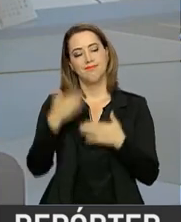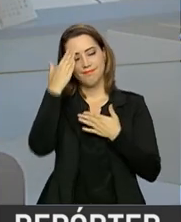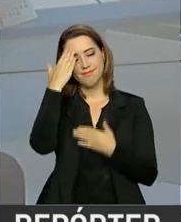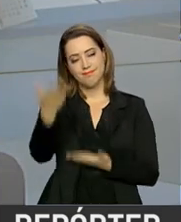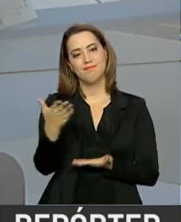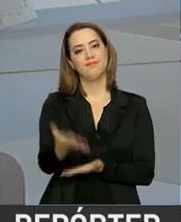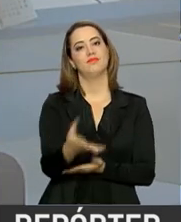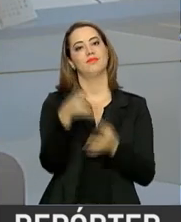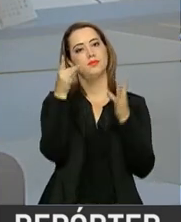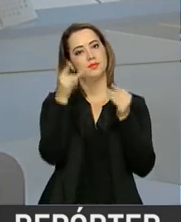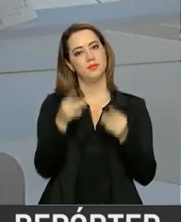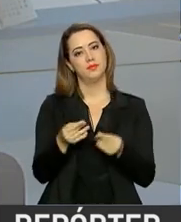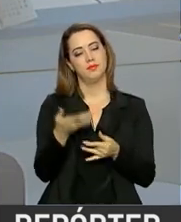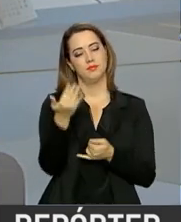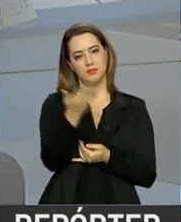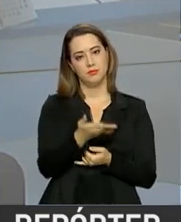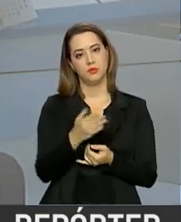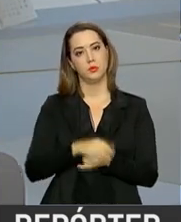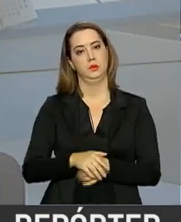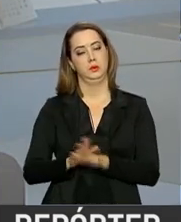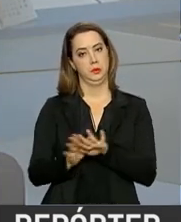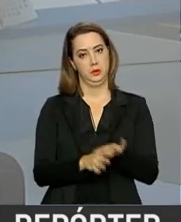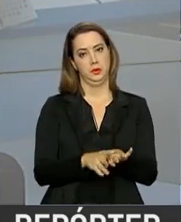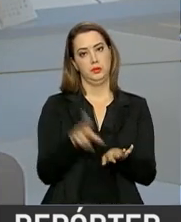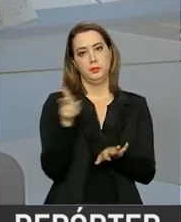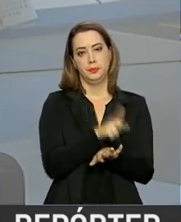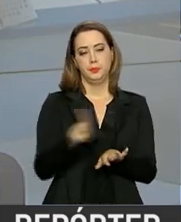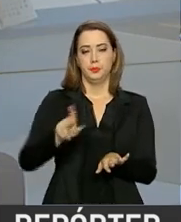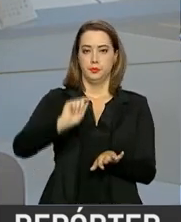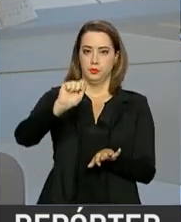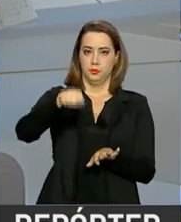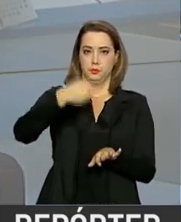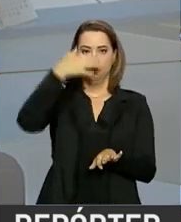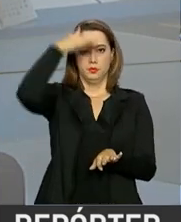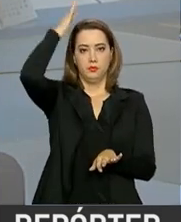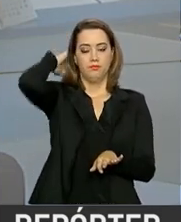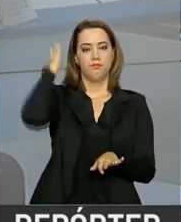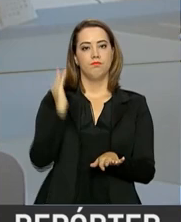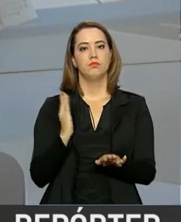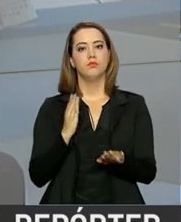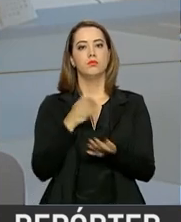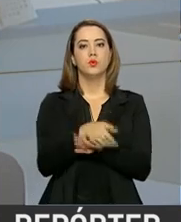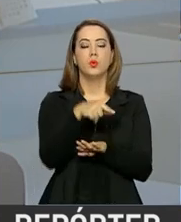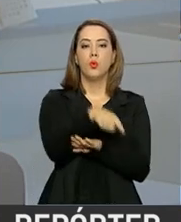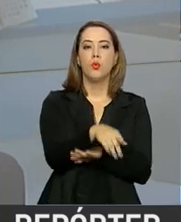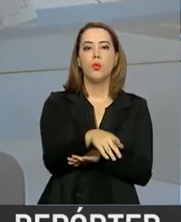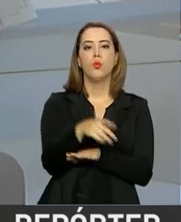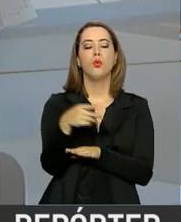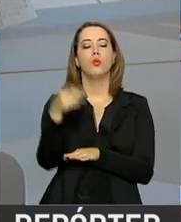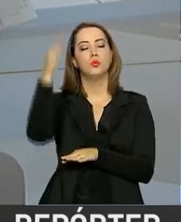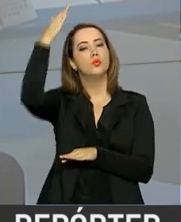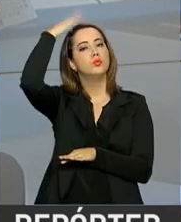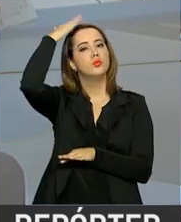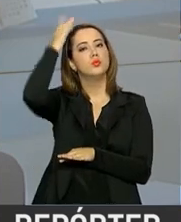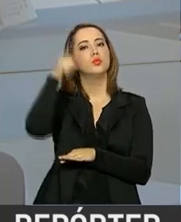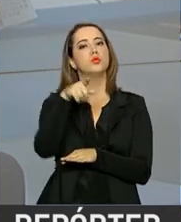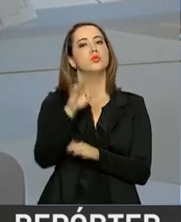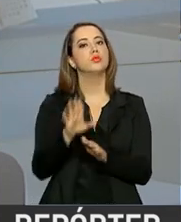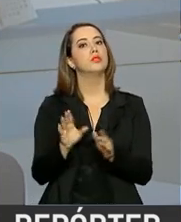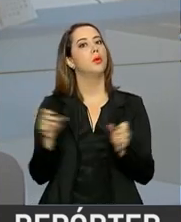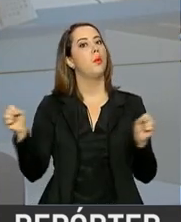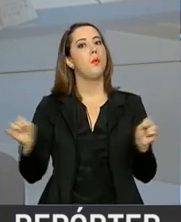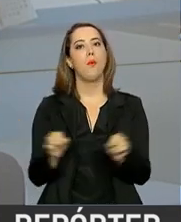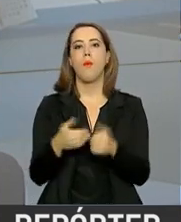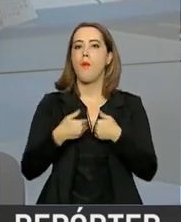Obrigado pelas informações e o presidente em exercício Michel Temer participou hoje no Paraná da inauguração de uma nova